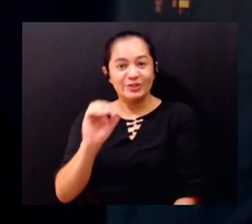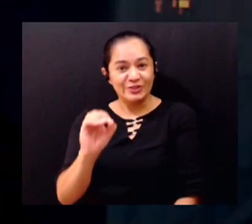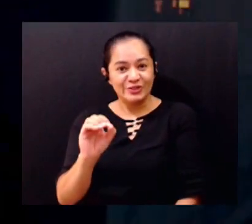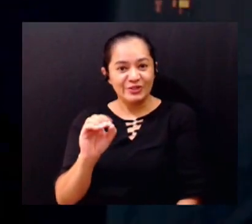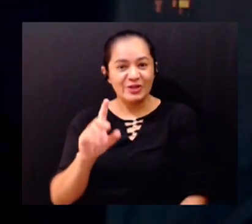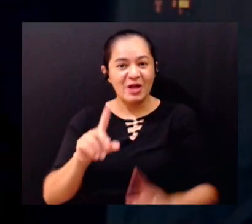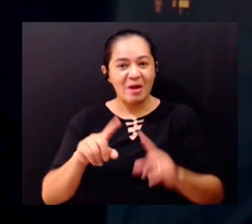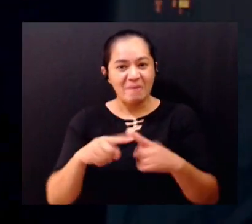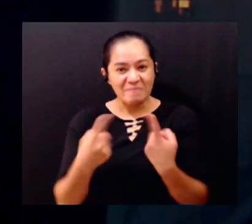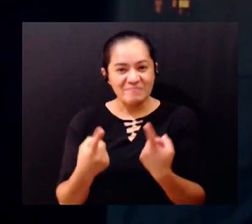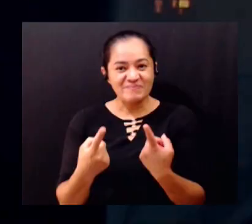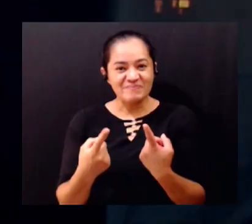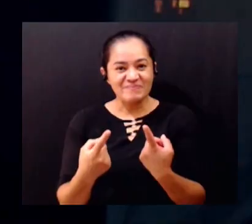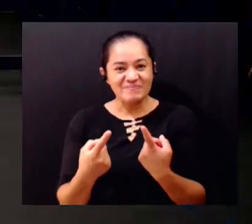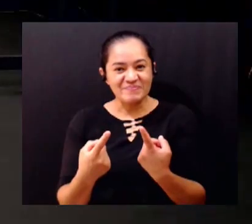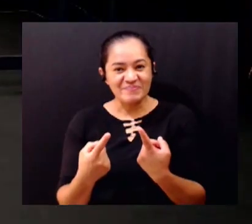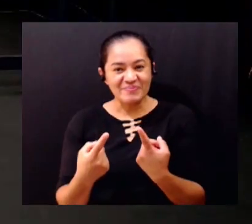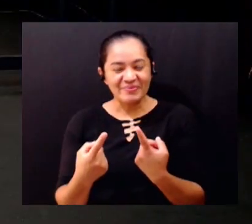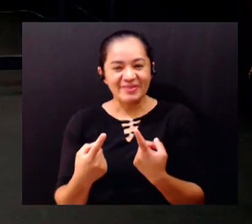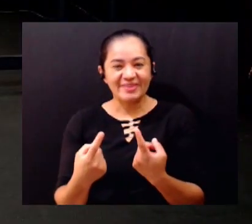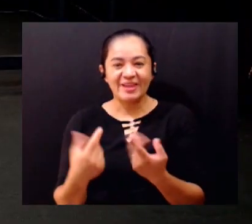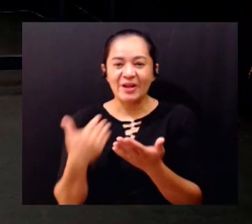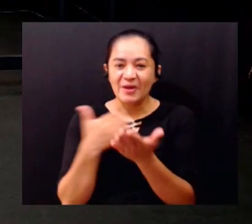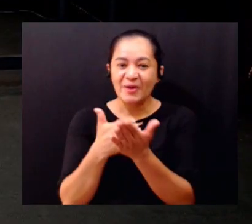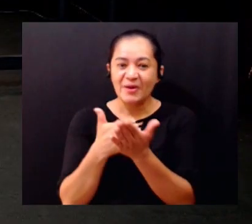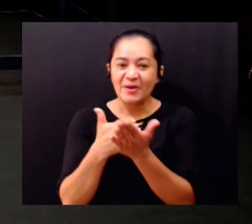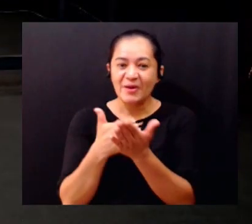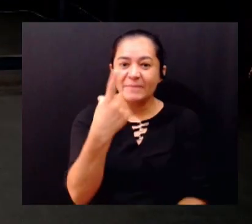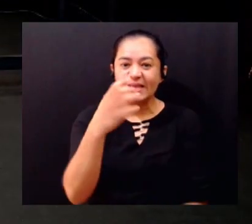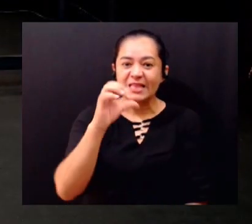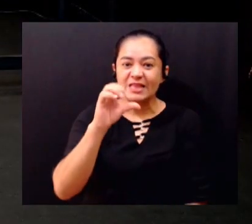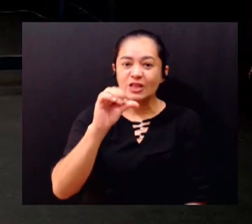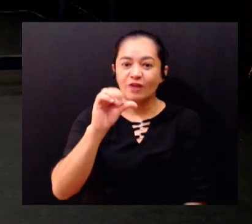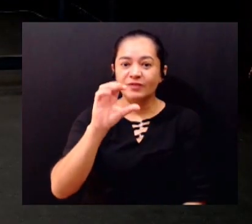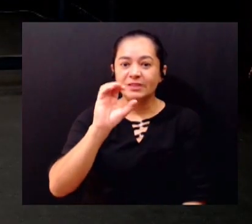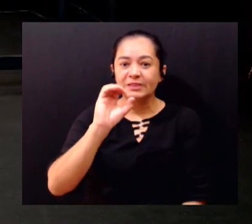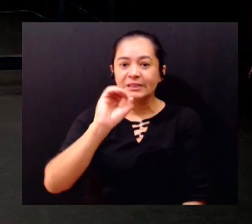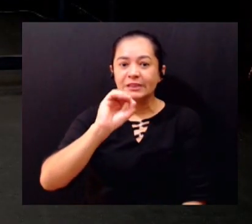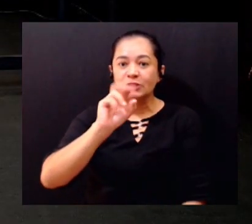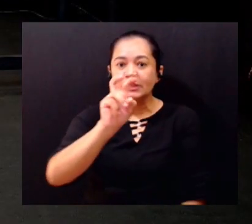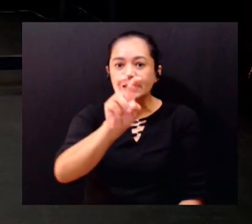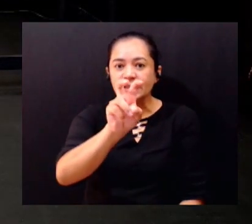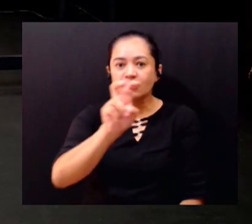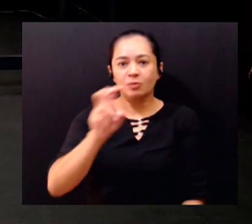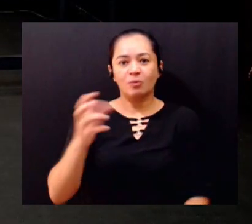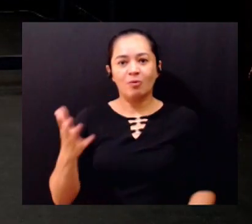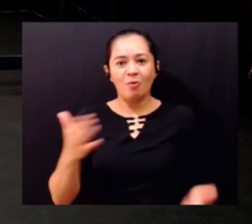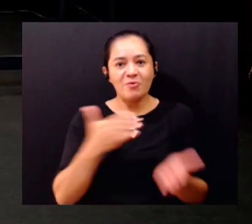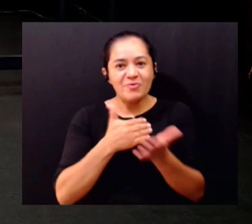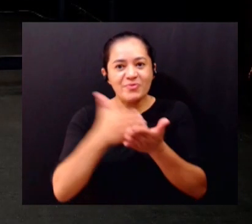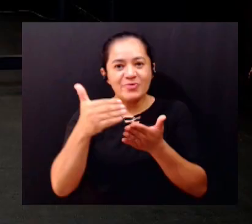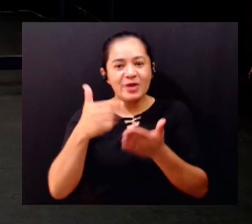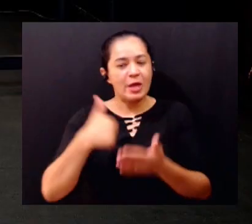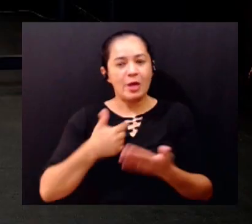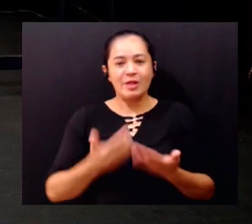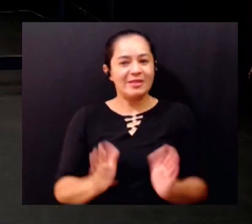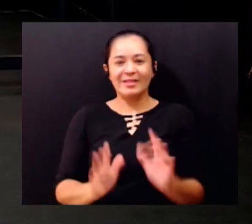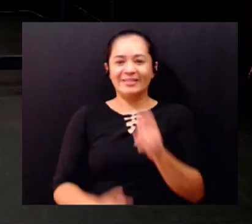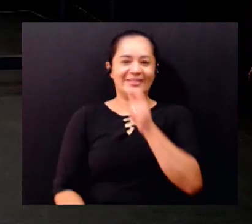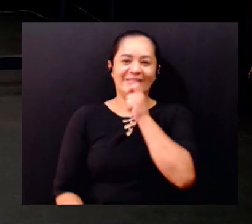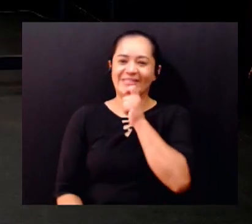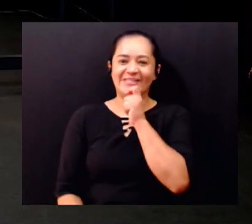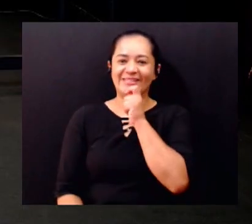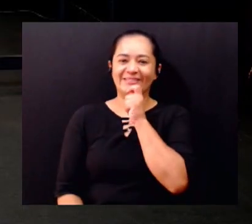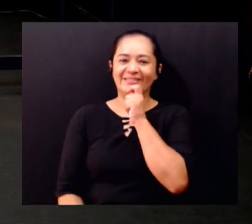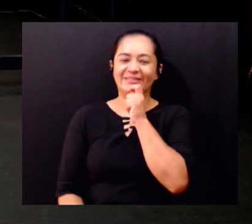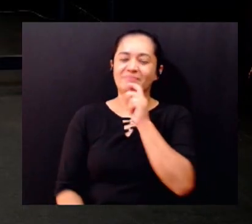tempo. Começou em 1905. 1905, claro que eu não era nascido, né, estava quase, mas ele